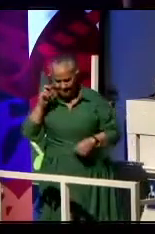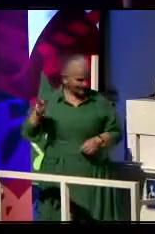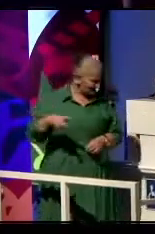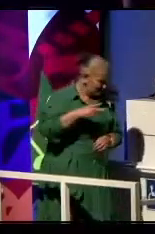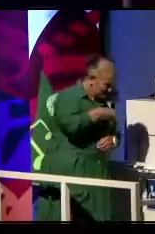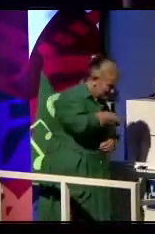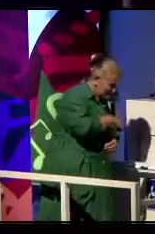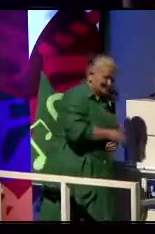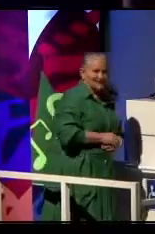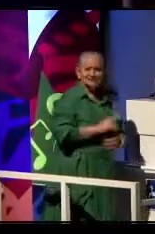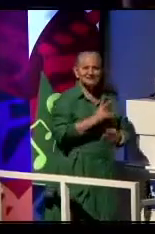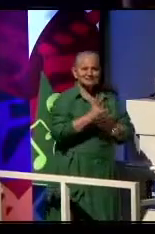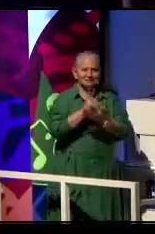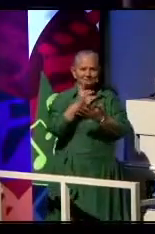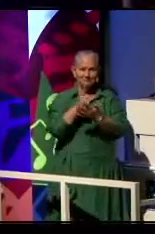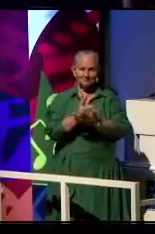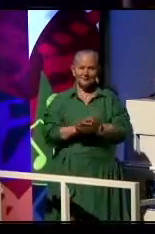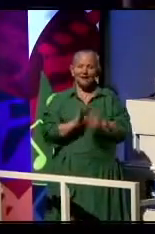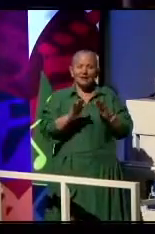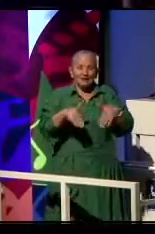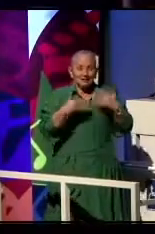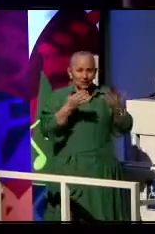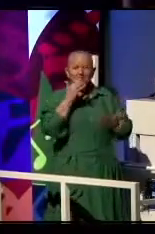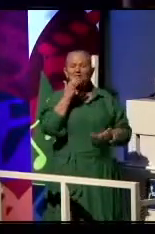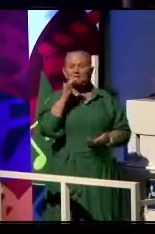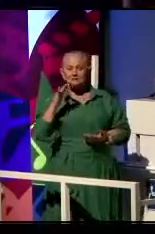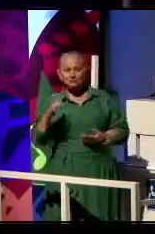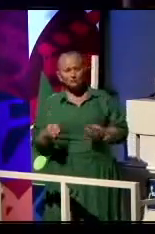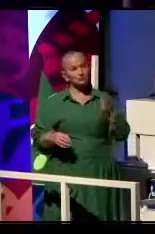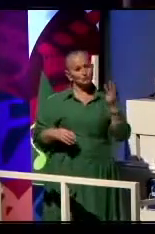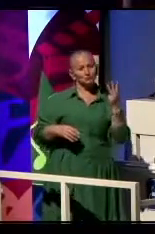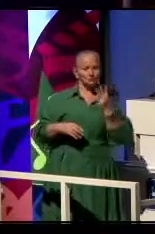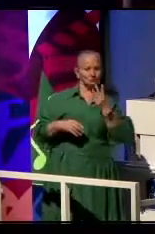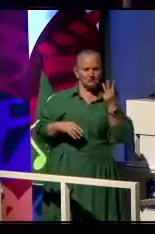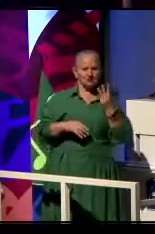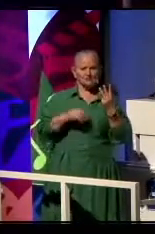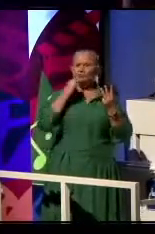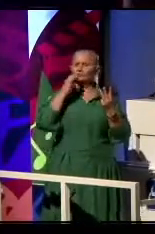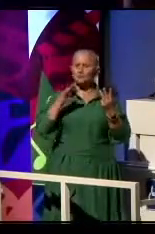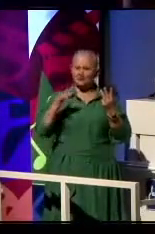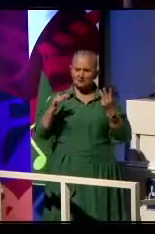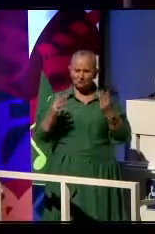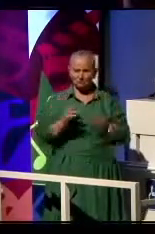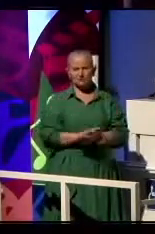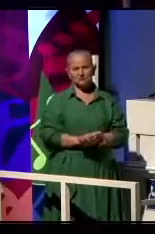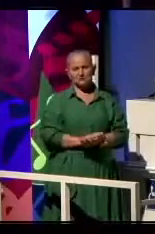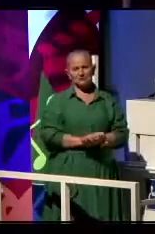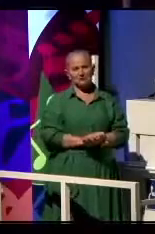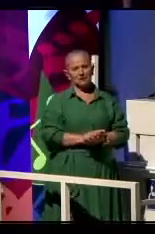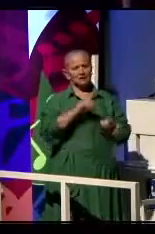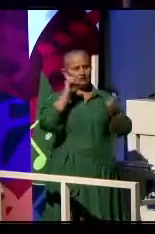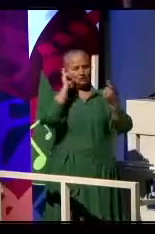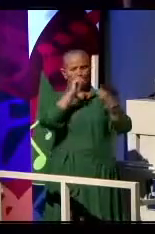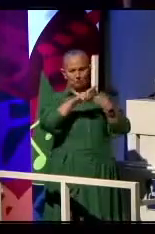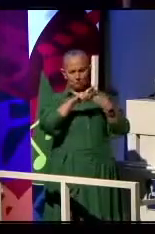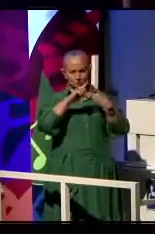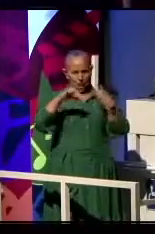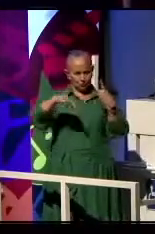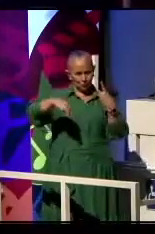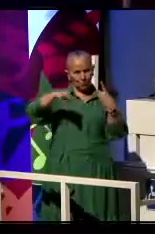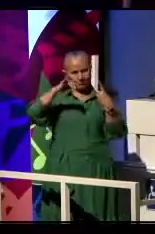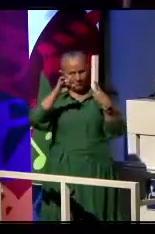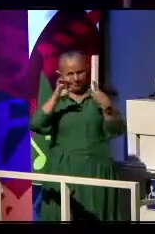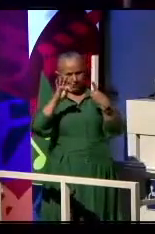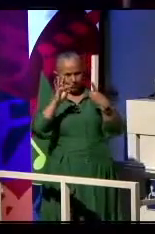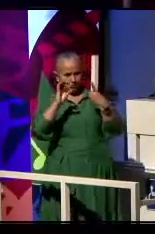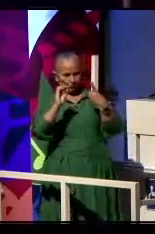do álbum Clube da Esquina foram... As músicas, né, as melodias, são do Milton Nascimento, do Loborges. E